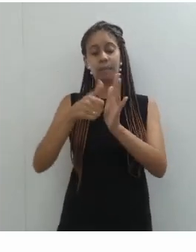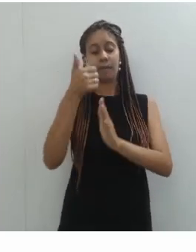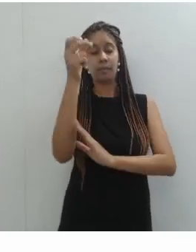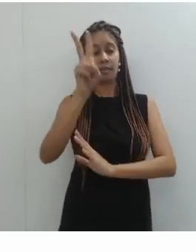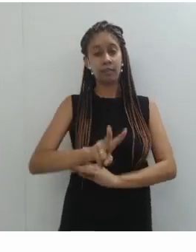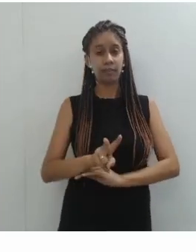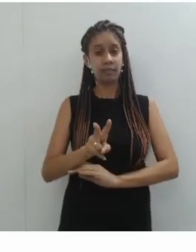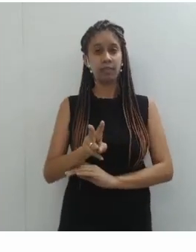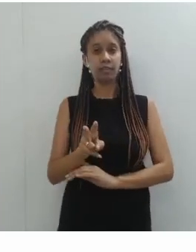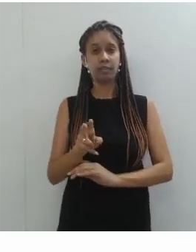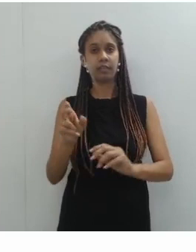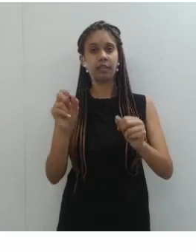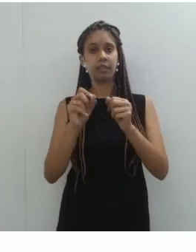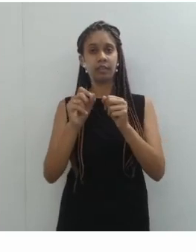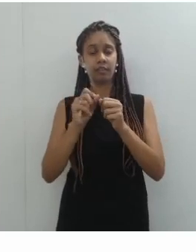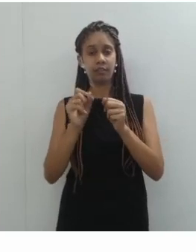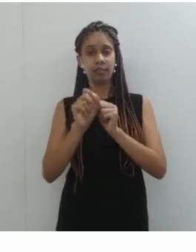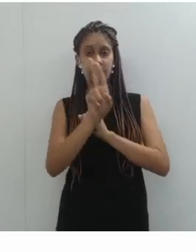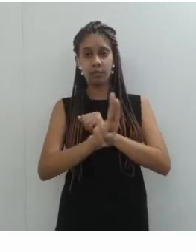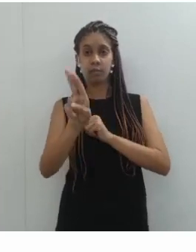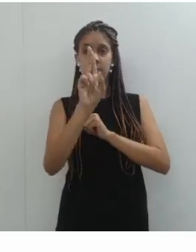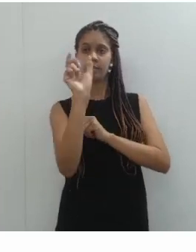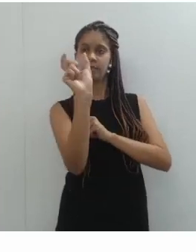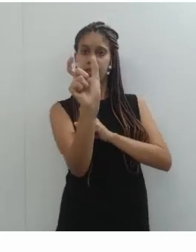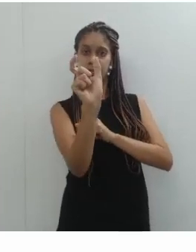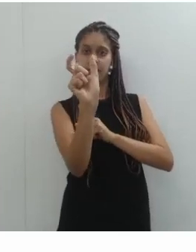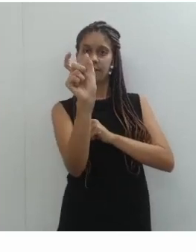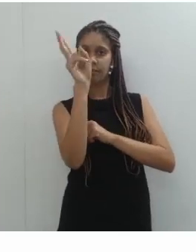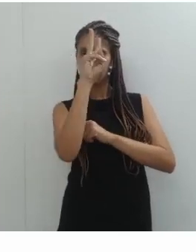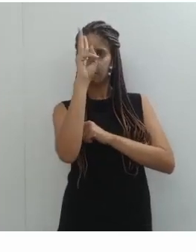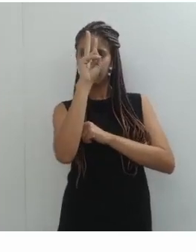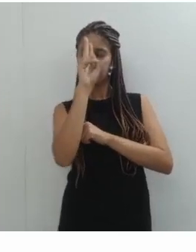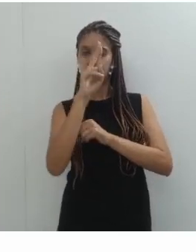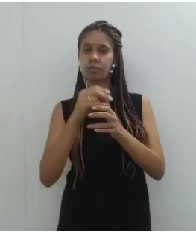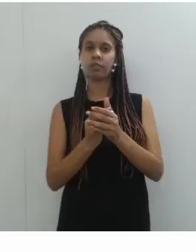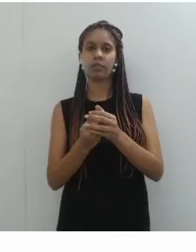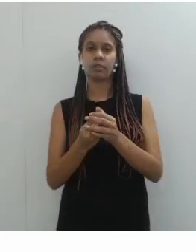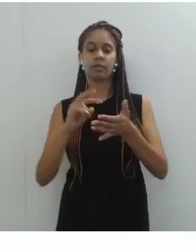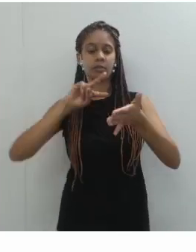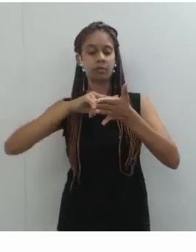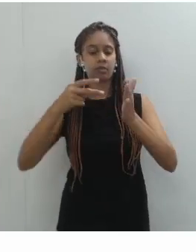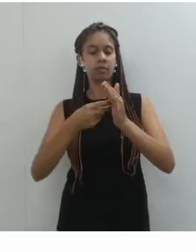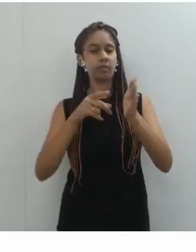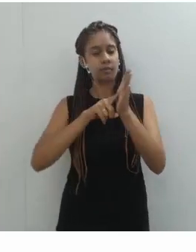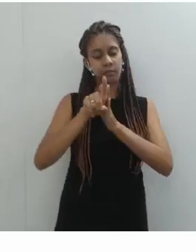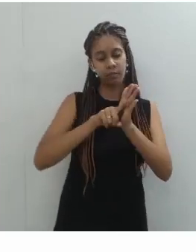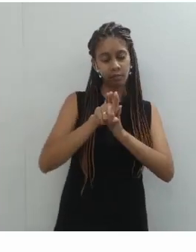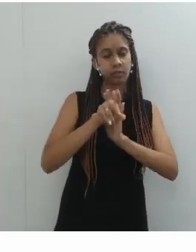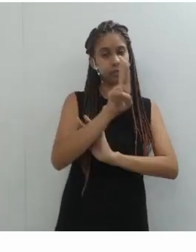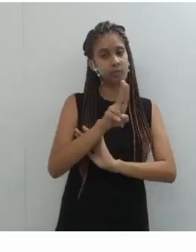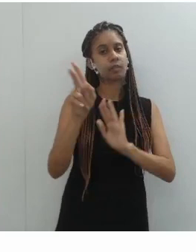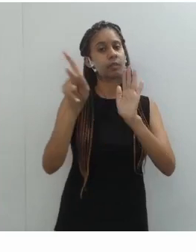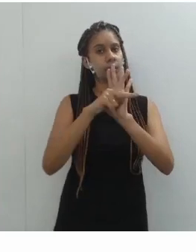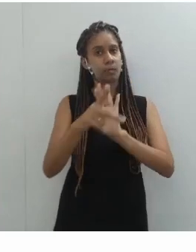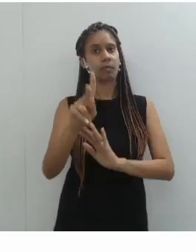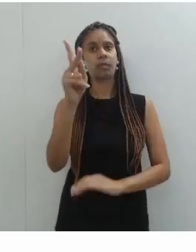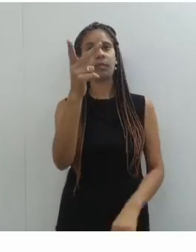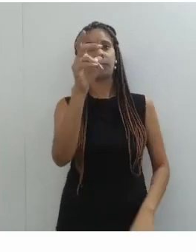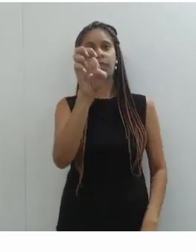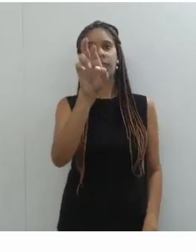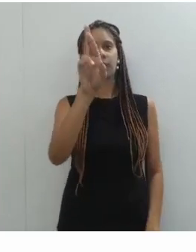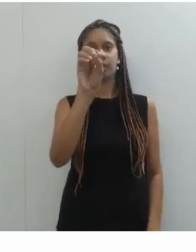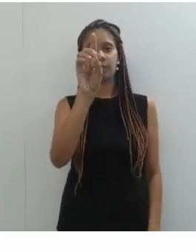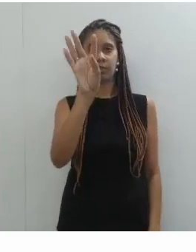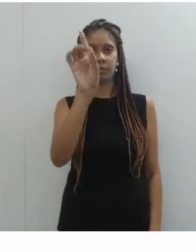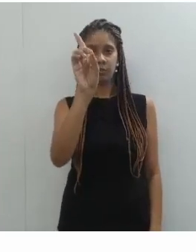sentido de investigação foi utilizada por esse cara, Heródoto, da cidade de